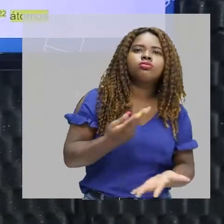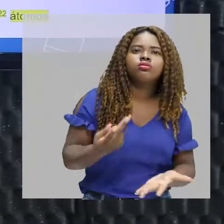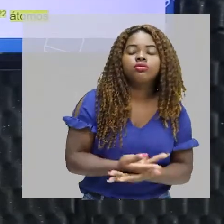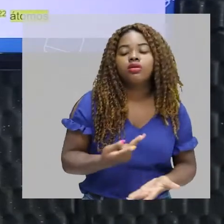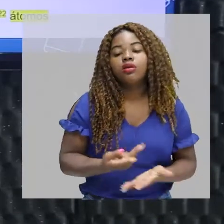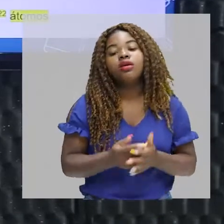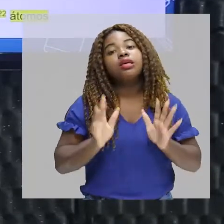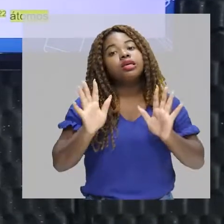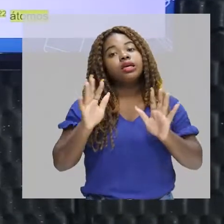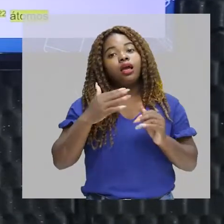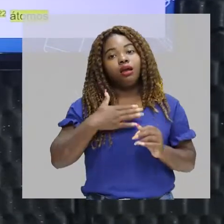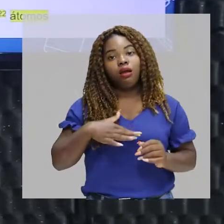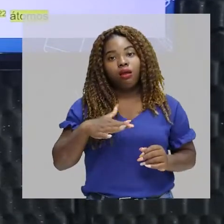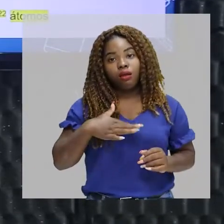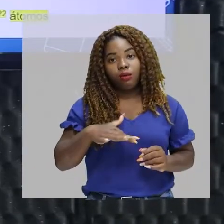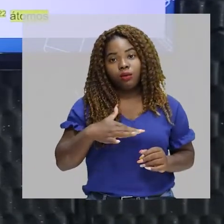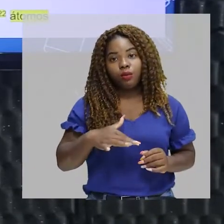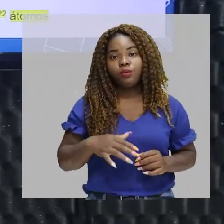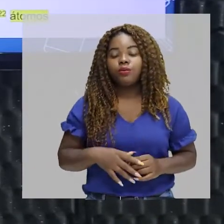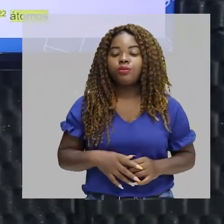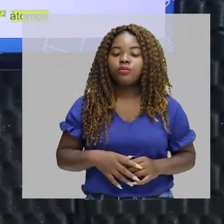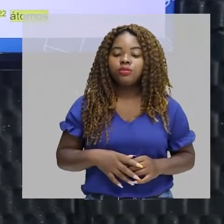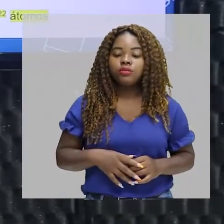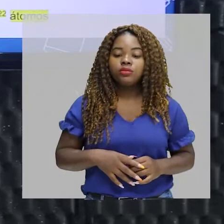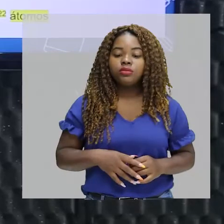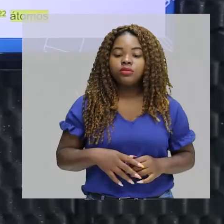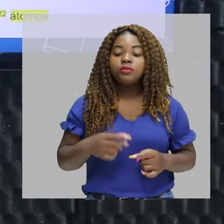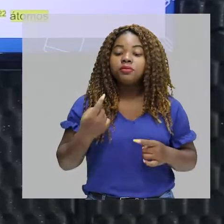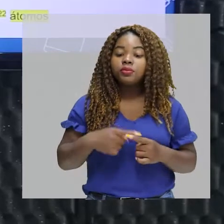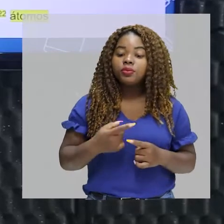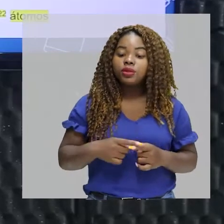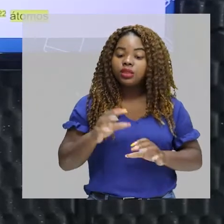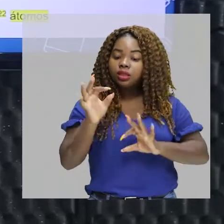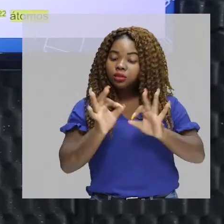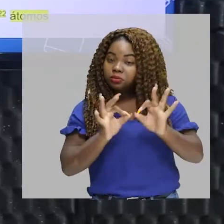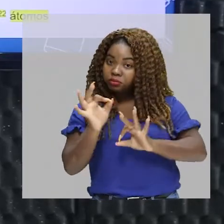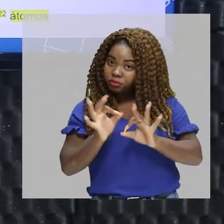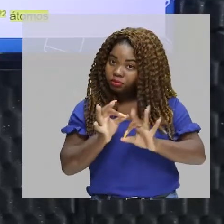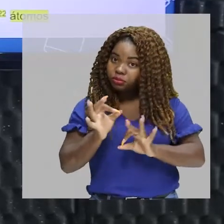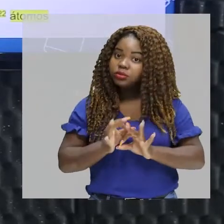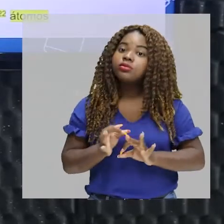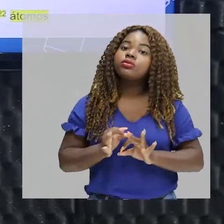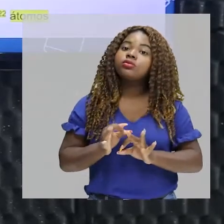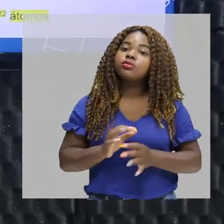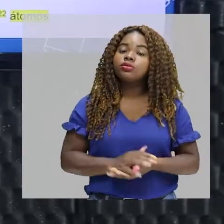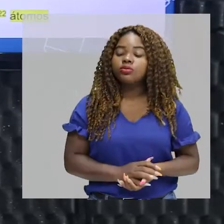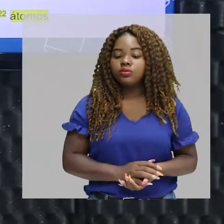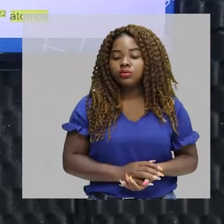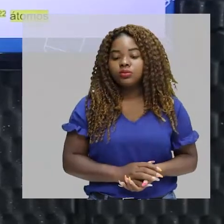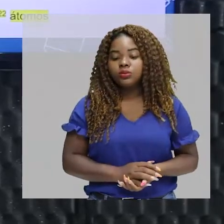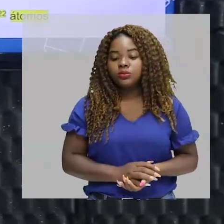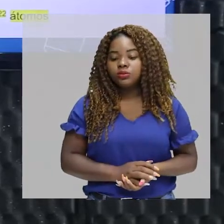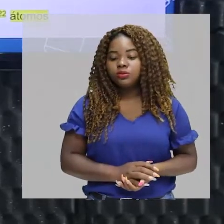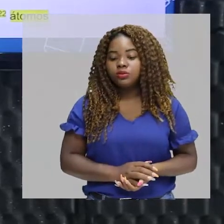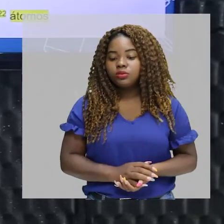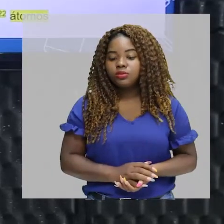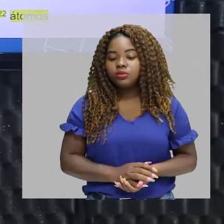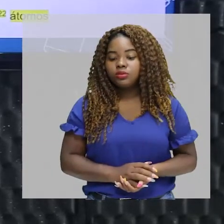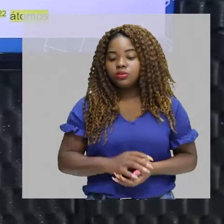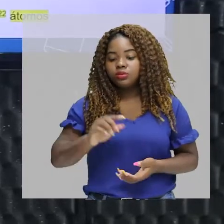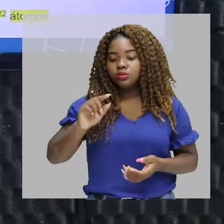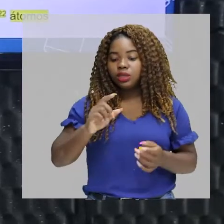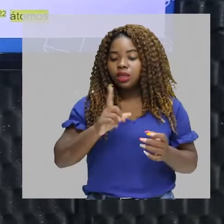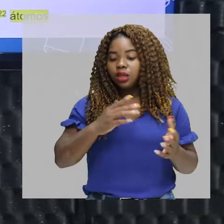Mas calma, é porque nós não escrevemos em notação científica. Para isso, nós vamos agora deslocar a